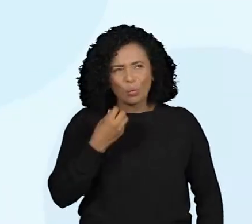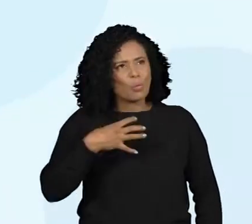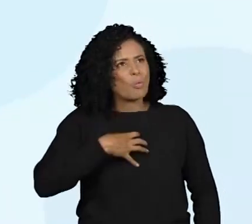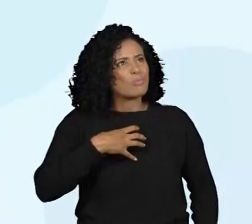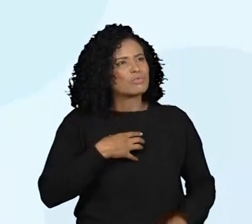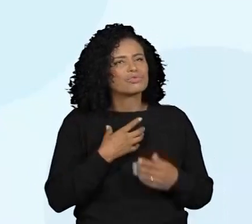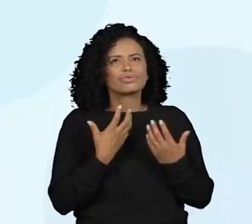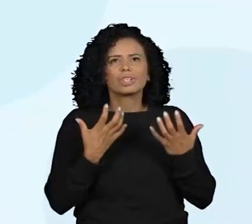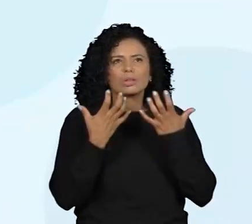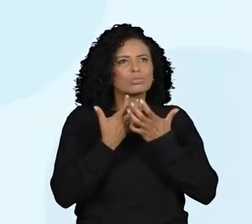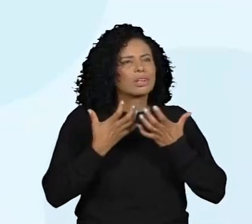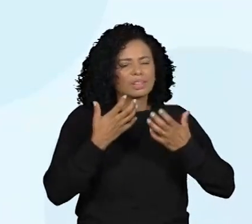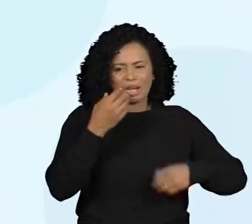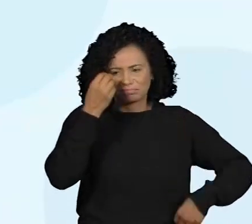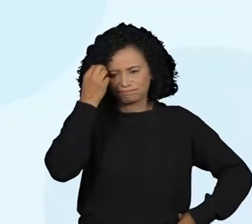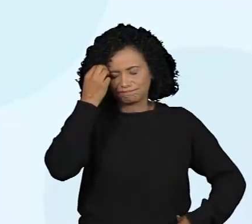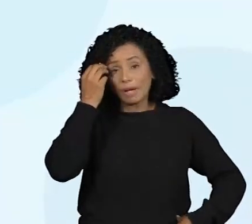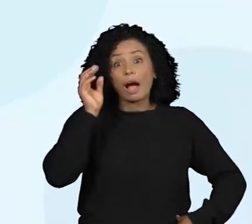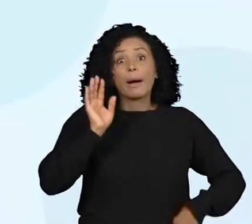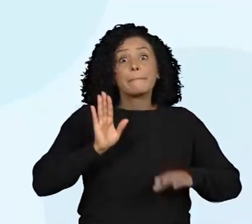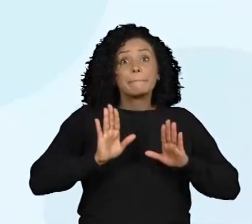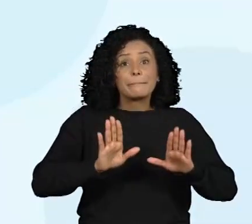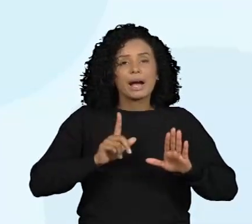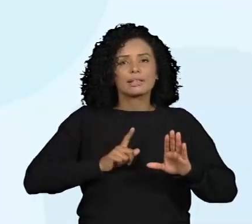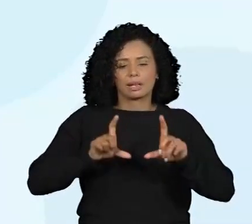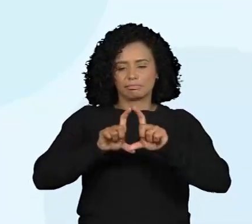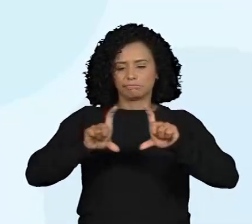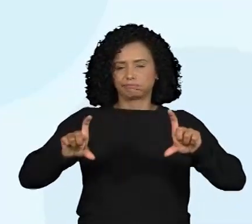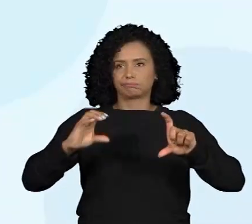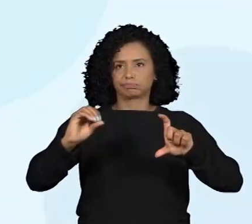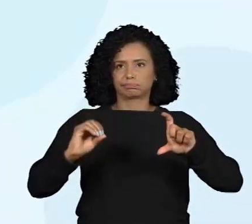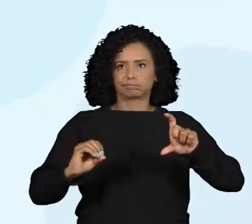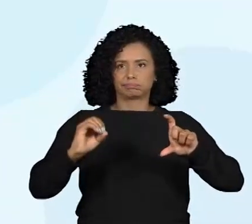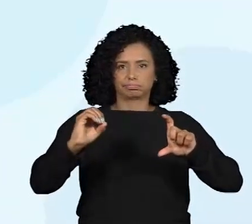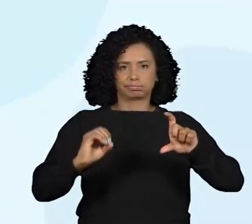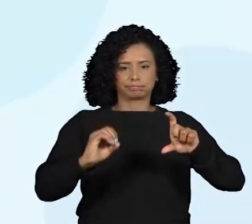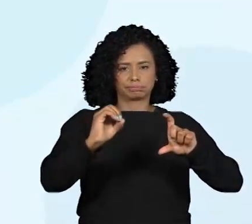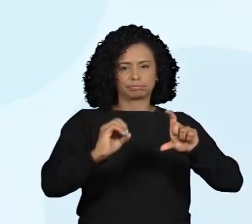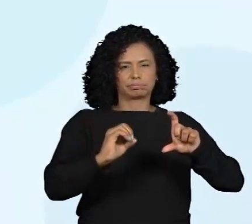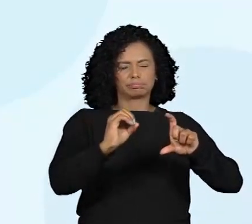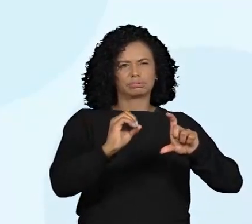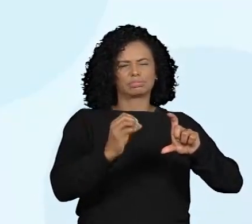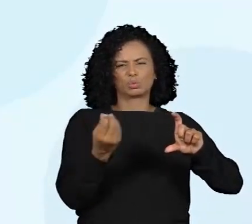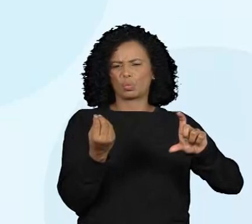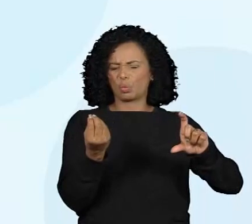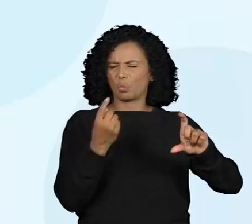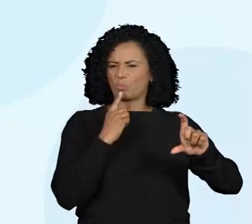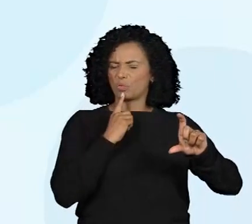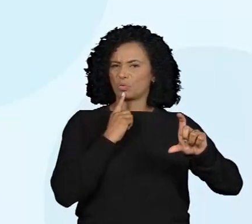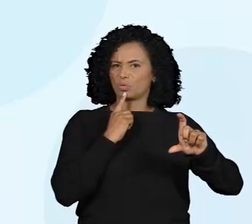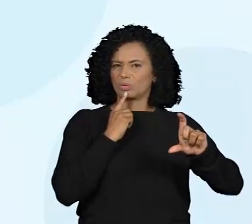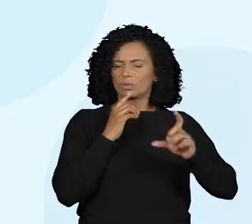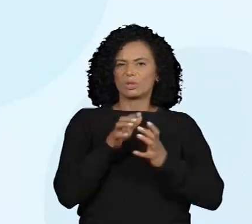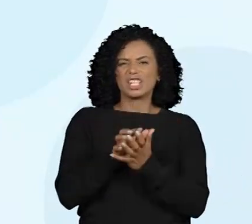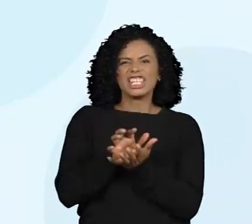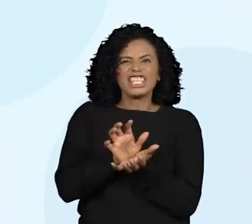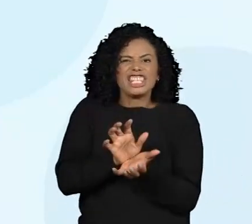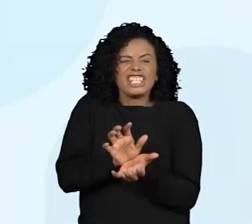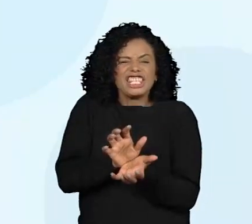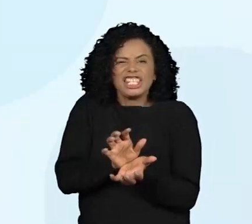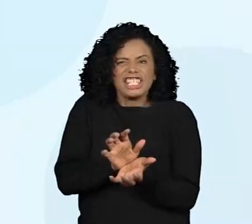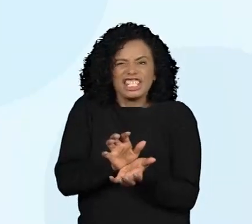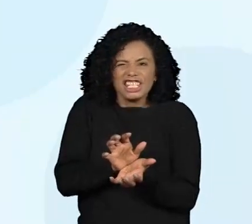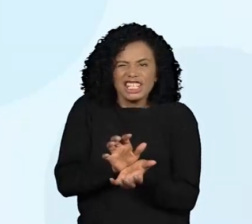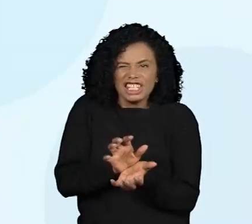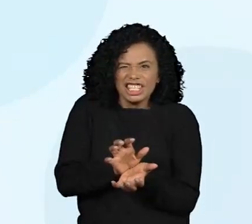letra aqui mas eu tenho essa tabelinha Se Eu segui essa tabelinha eu vou saber que eu tenho que falar ou ir no Agudo mais